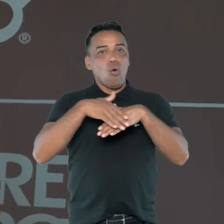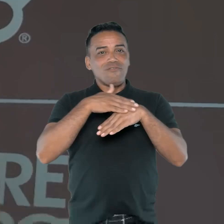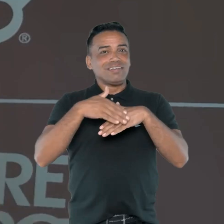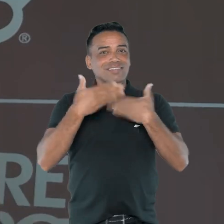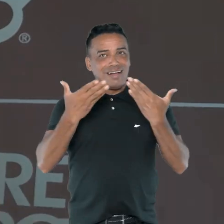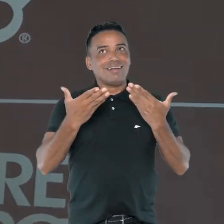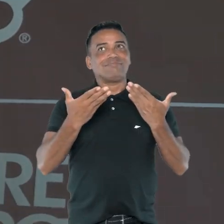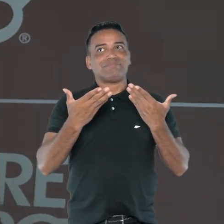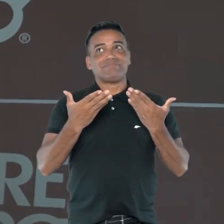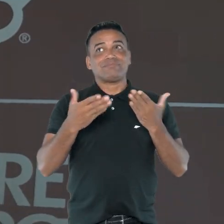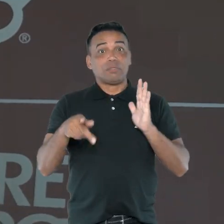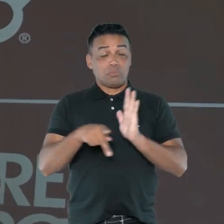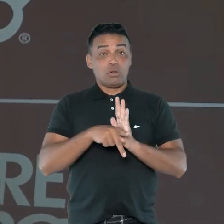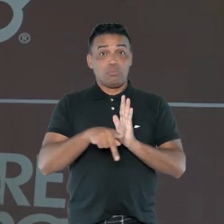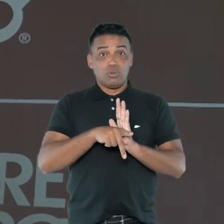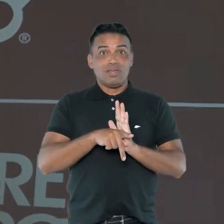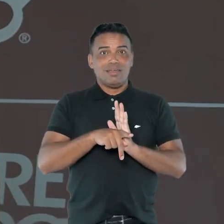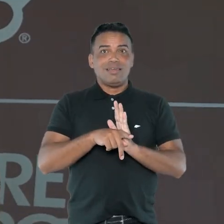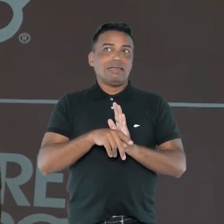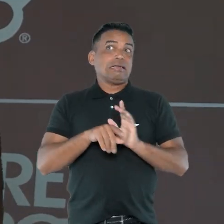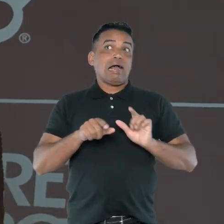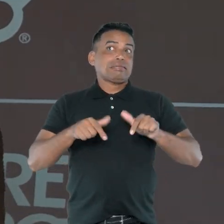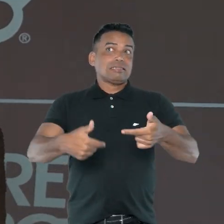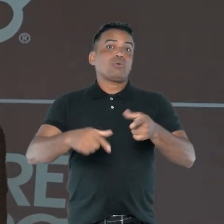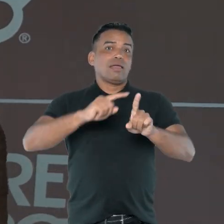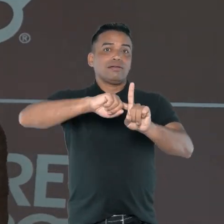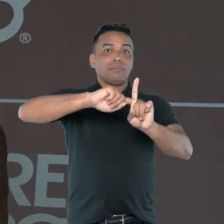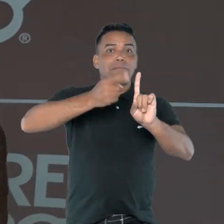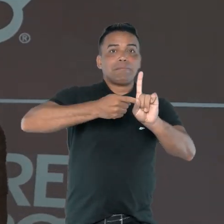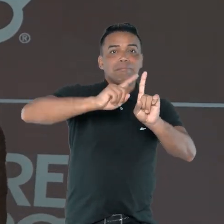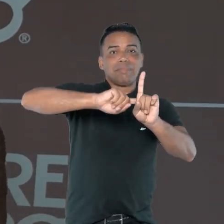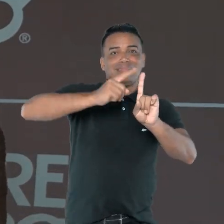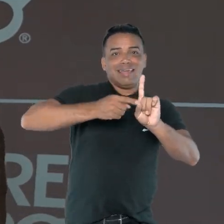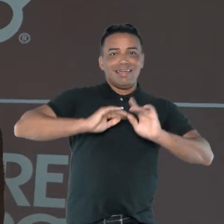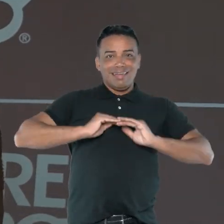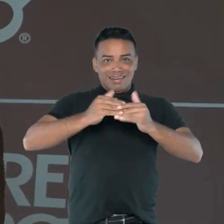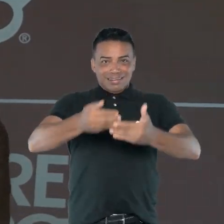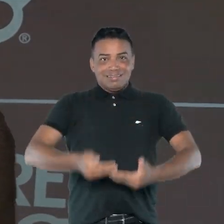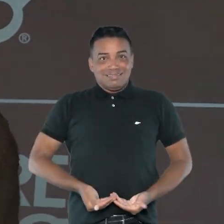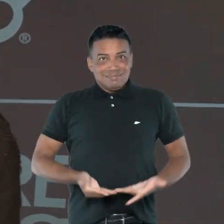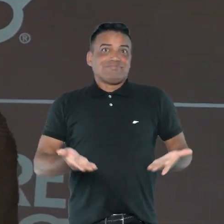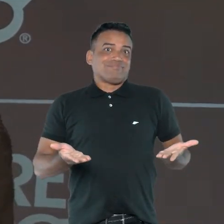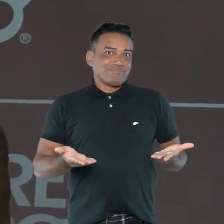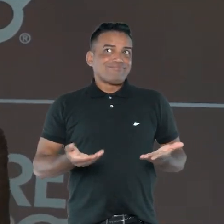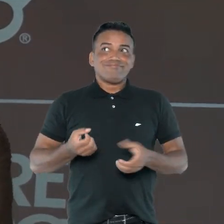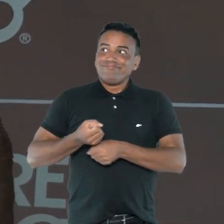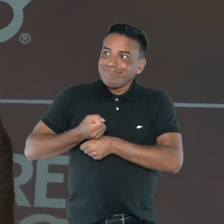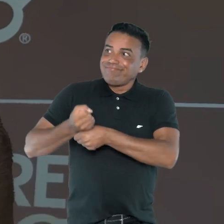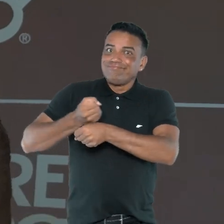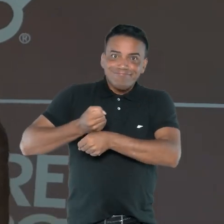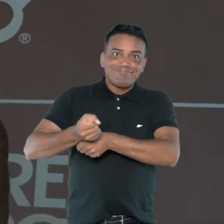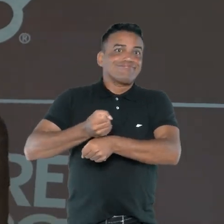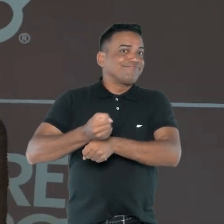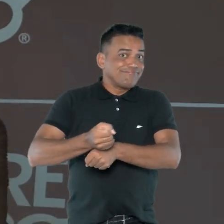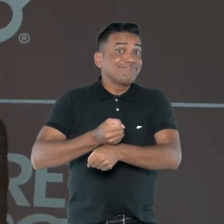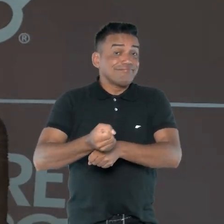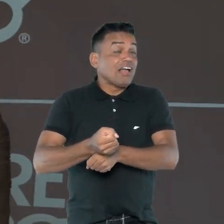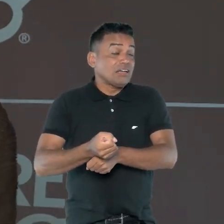conversar aqui, que é mesmo essa questão da maternidade, né? Porque durante muitos e muitos e muitos